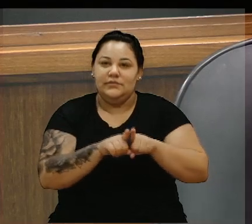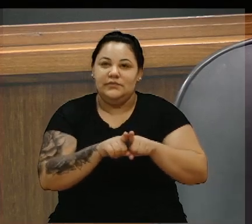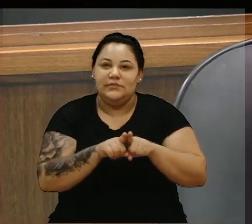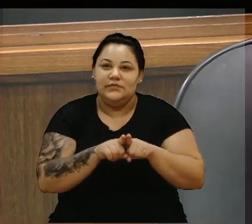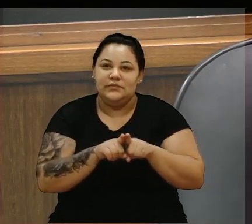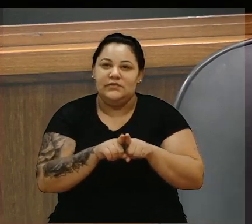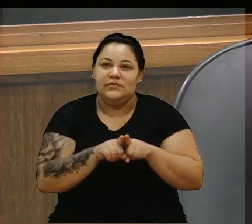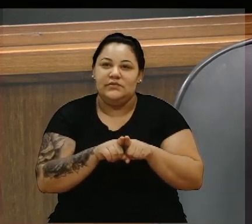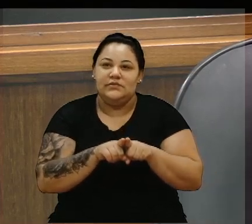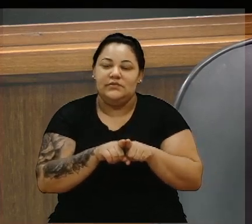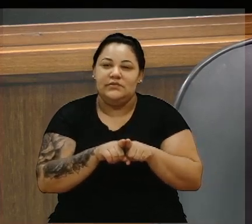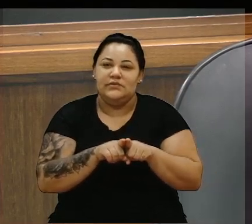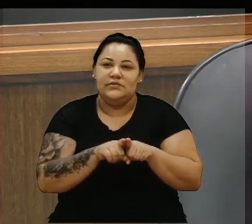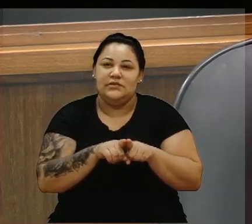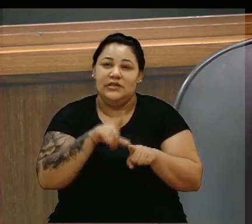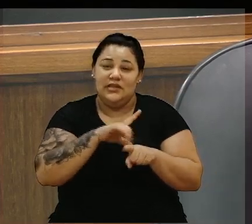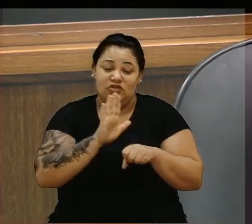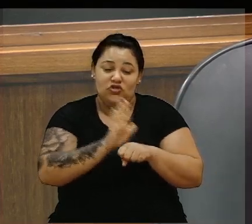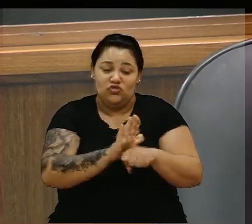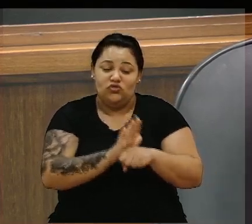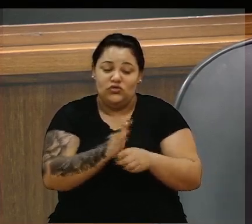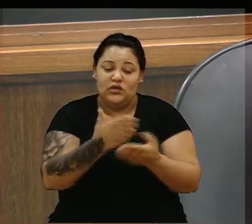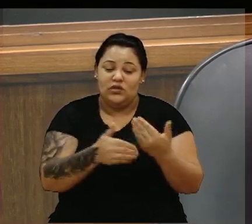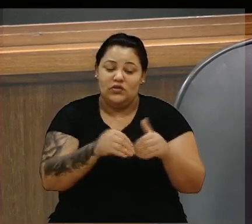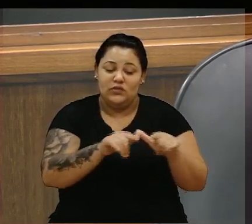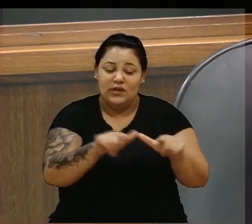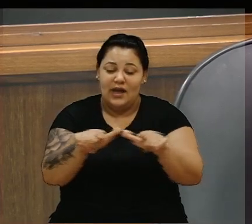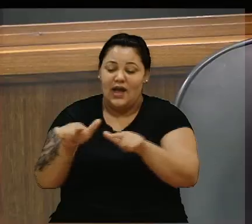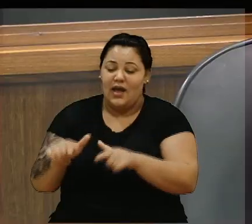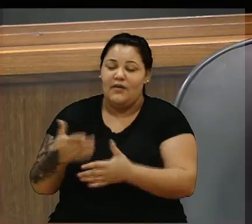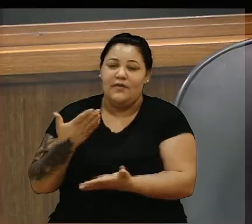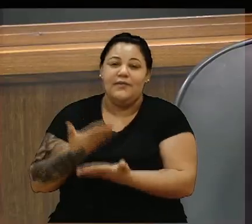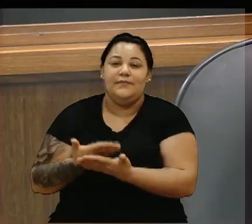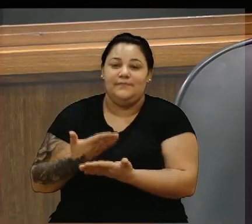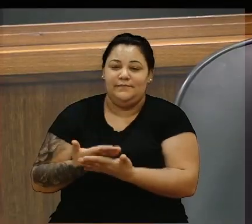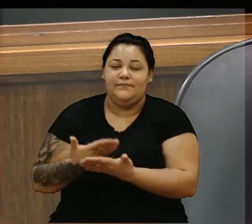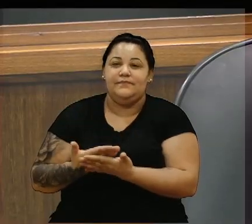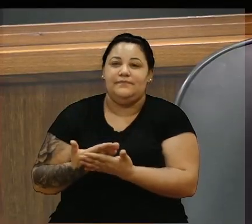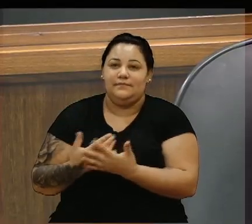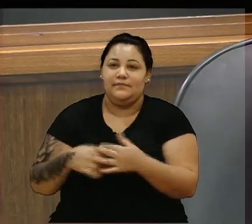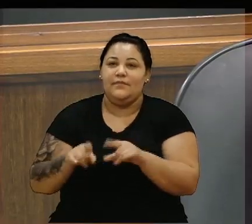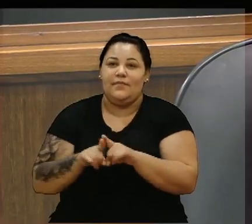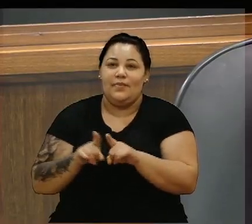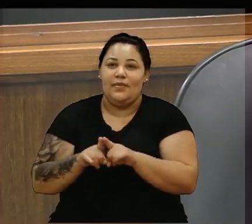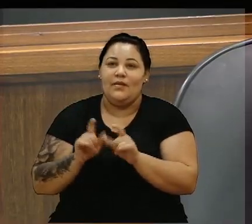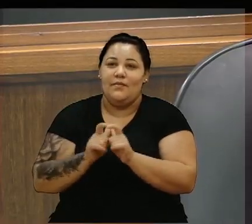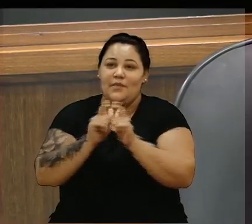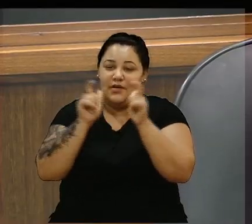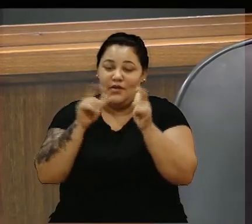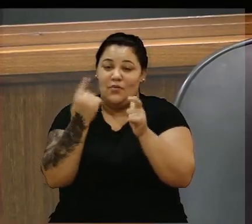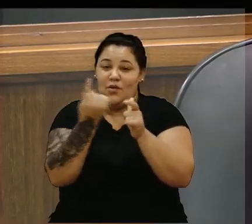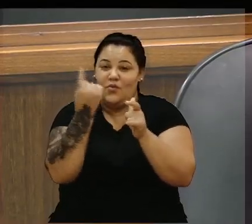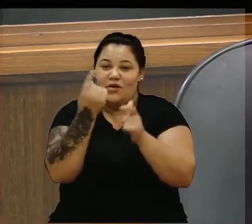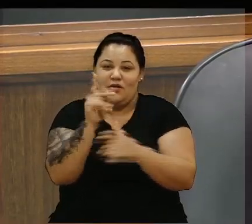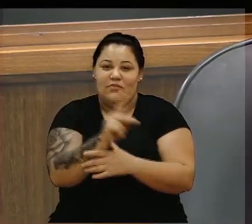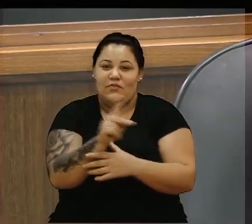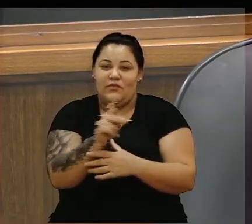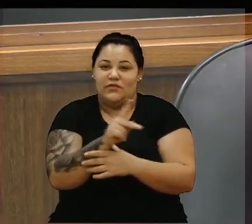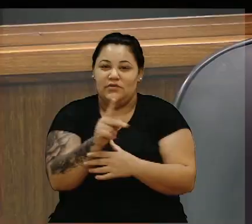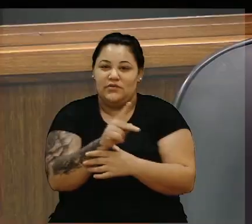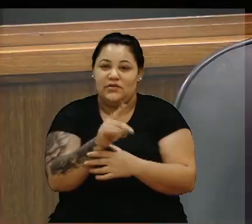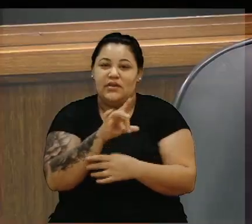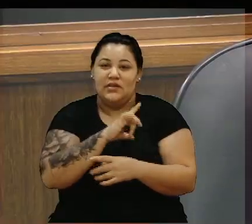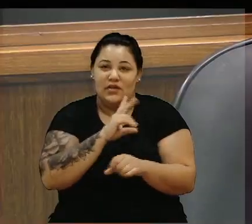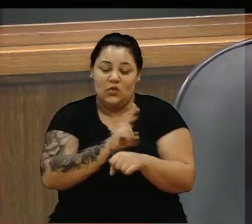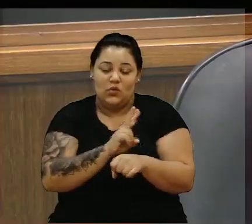todas as salas. E isso faz com que um único professor, majoritariamente uma única professora, tenha que